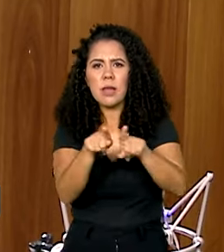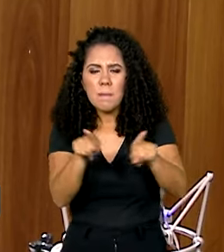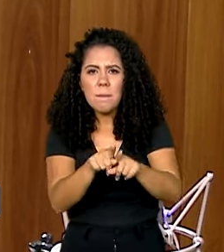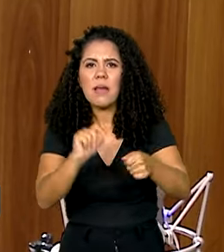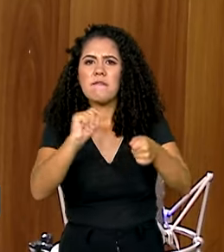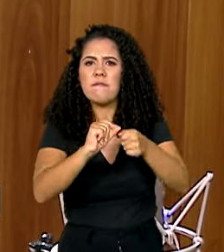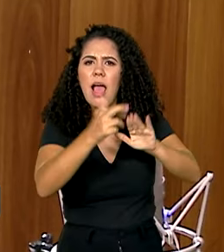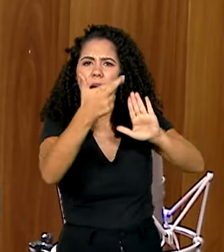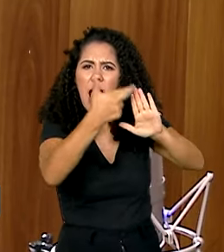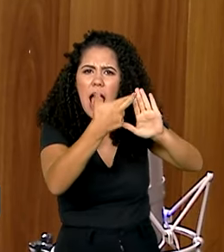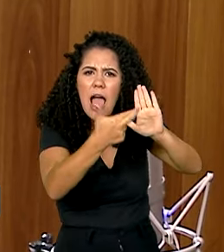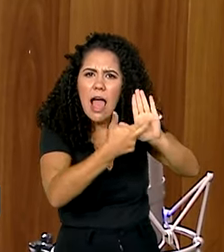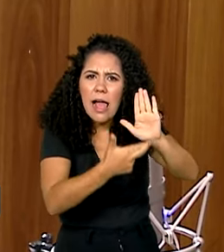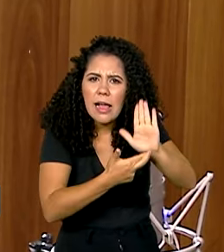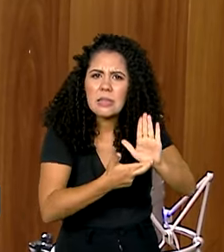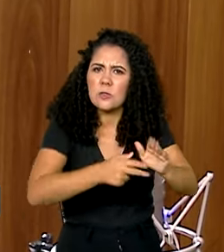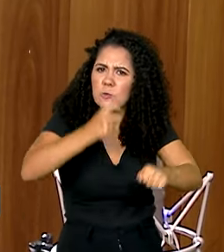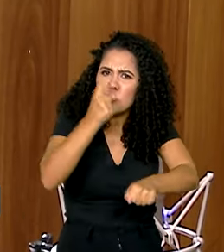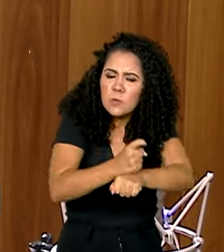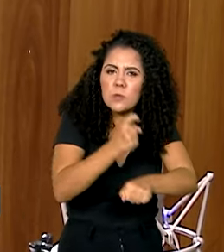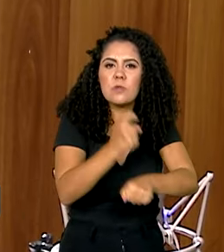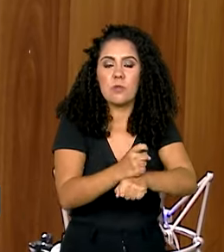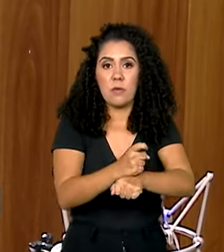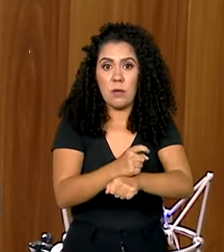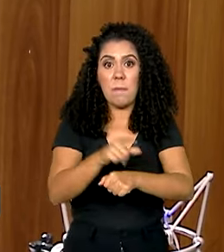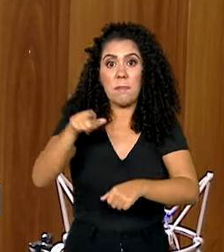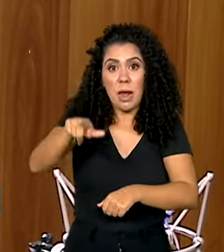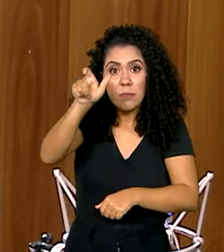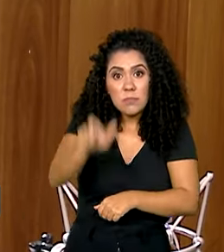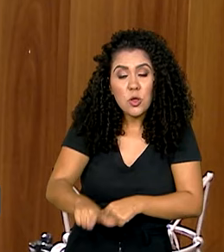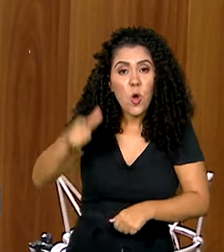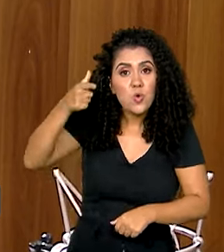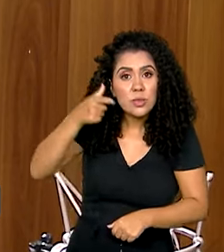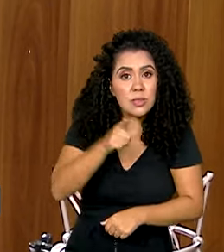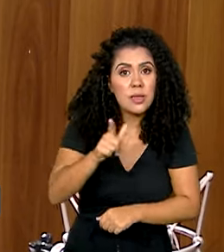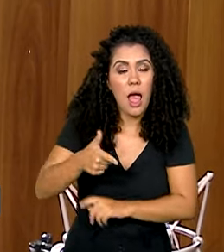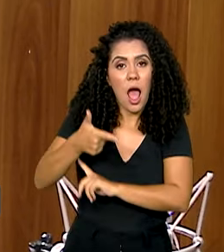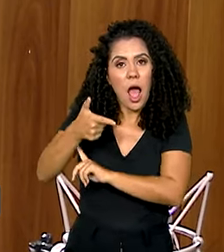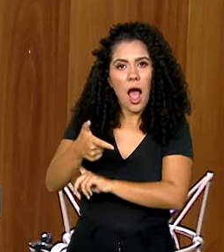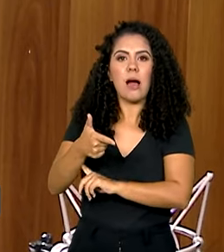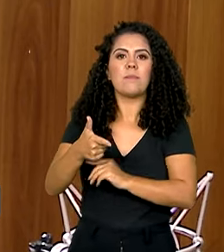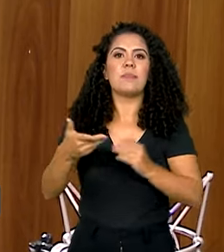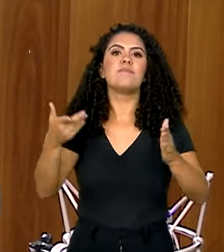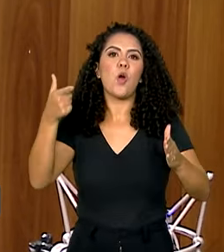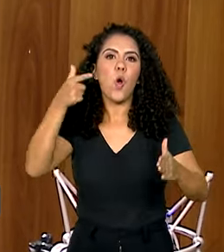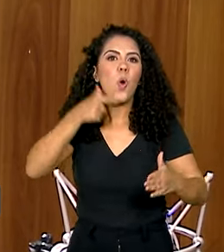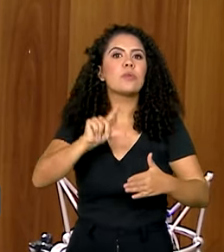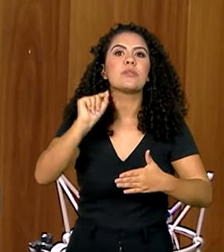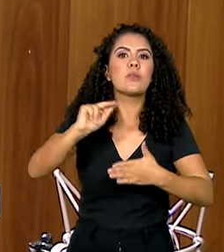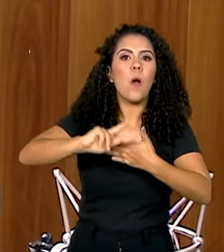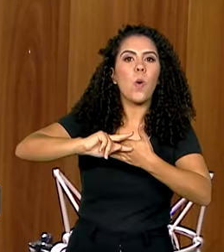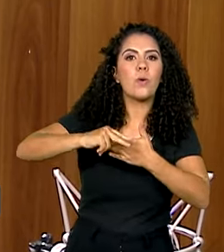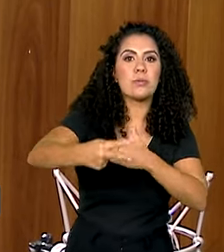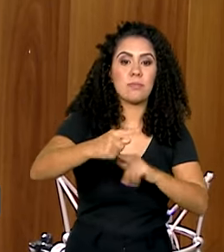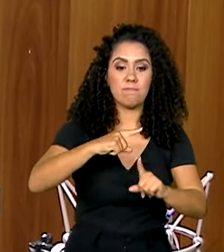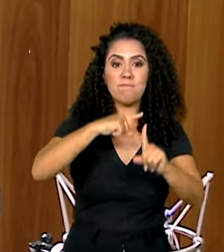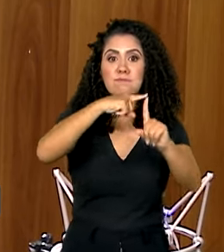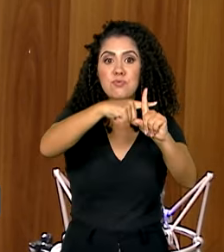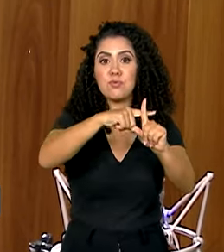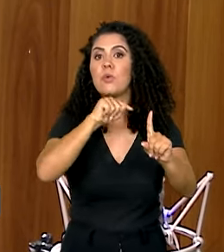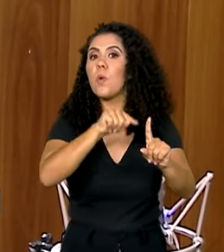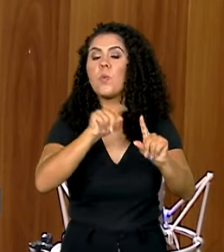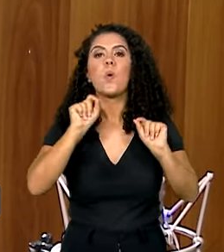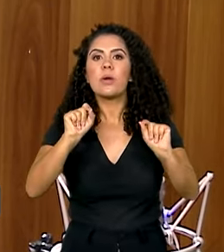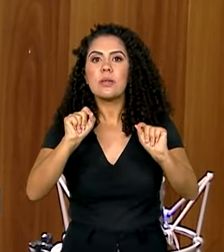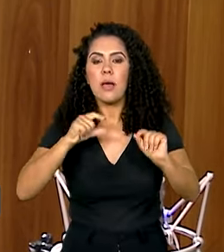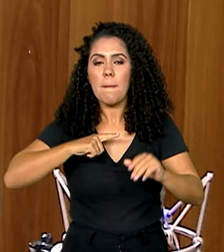rígidos para que a pessoa possa ter uma arma, trouxe consequências objetivas, provando que mais